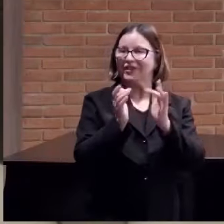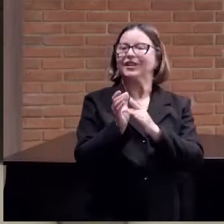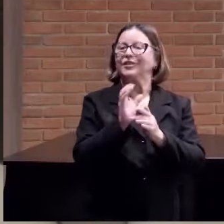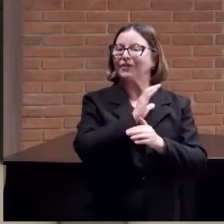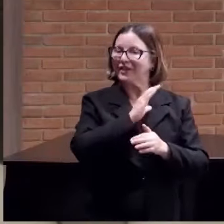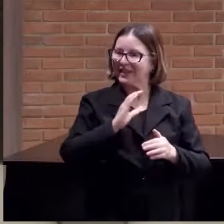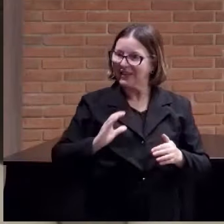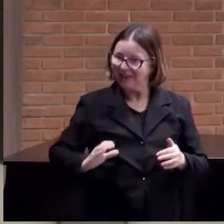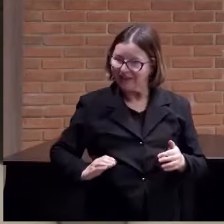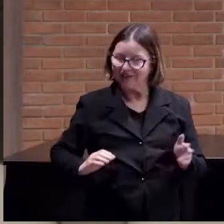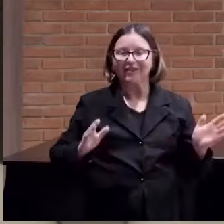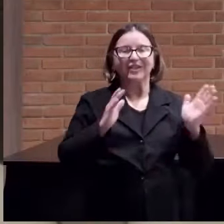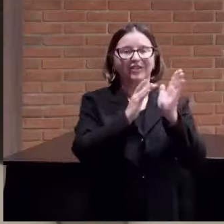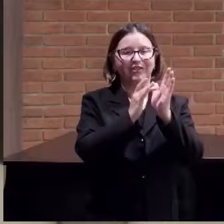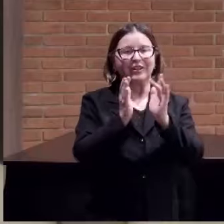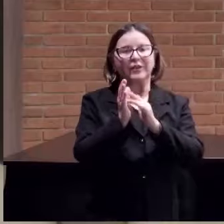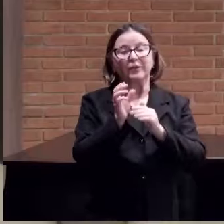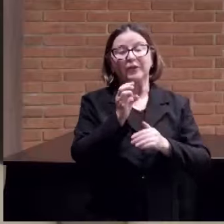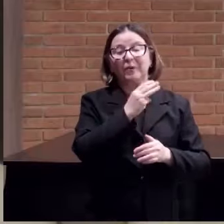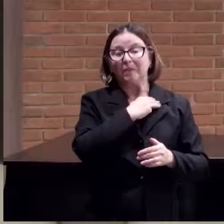é o Messias.